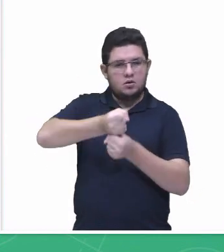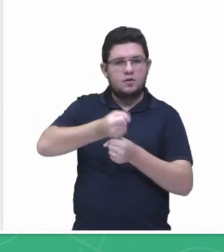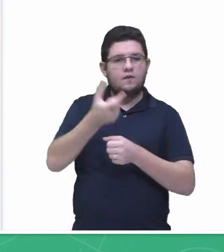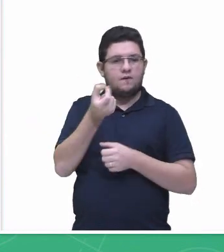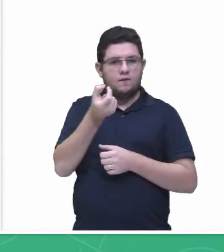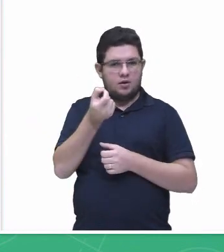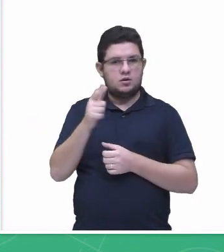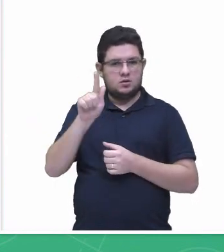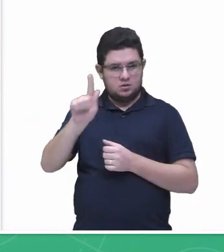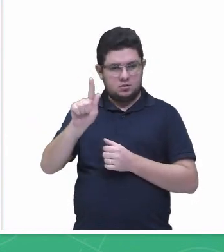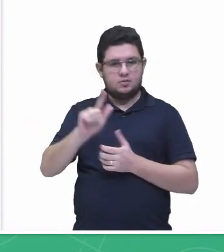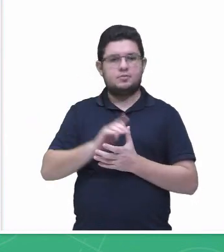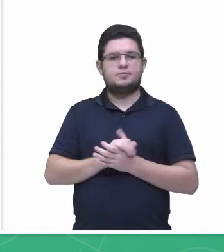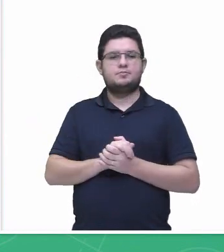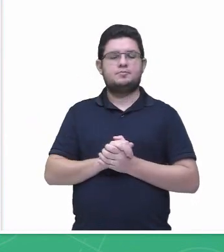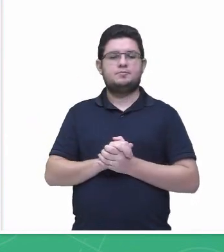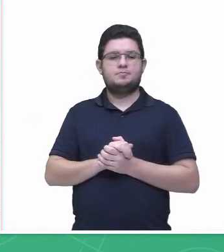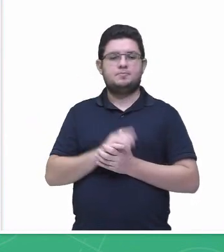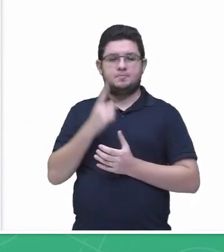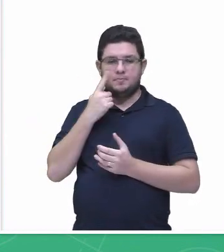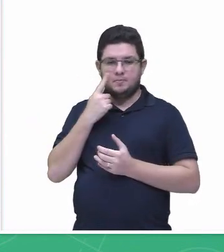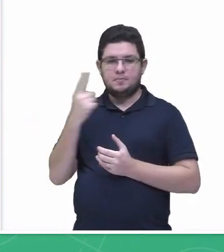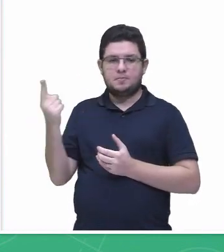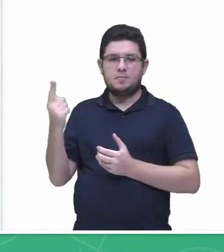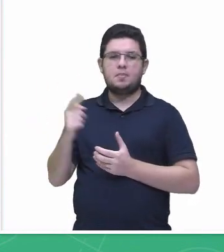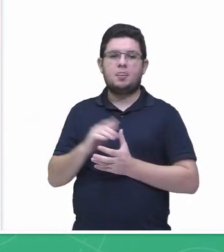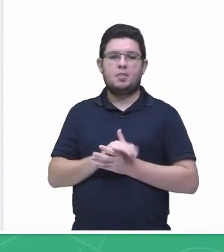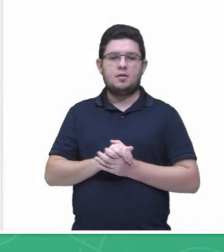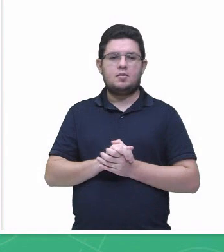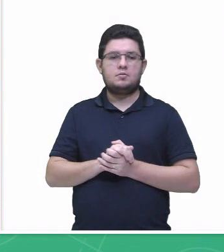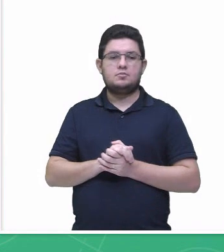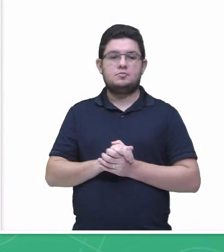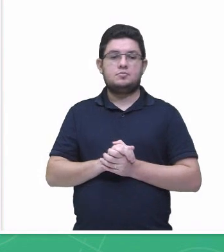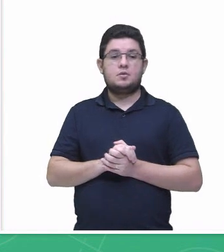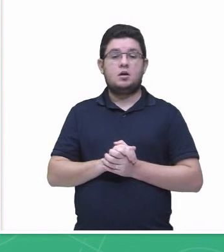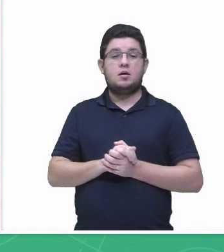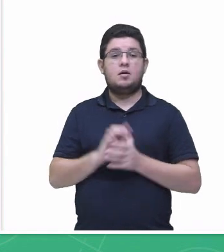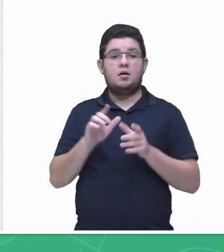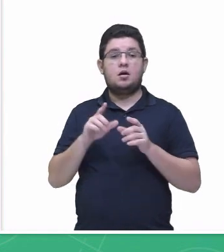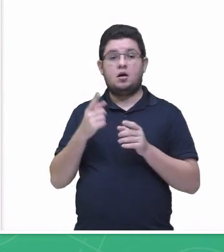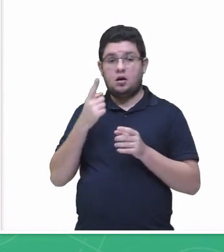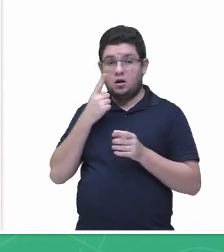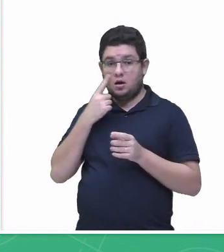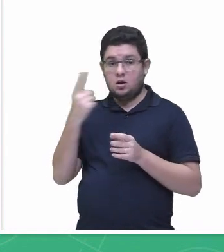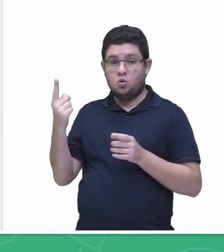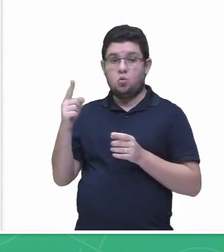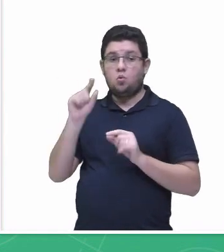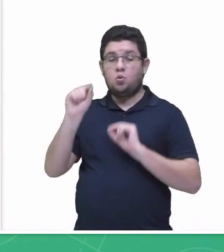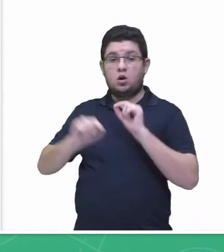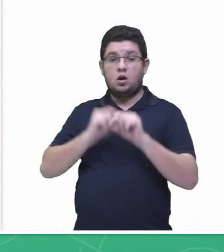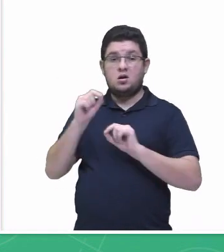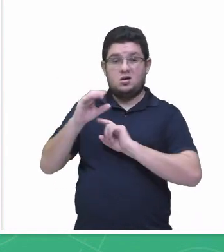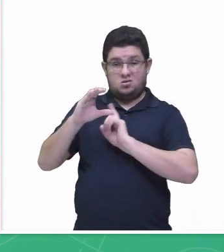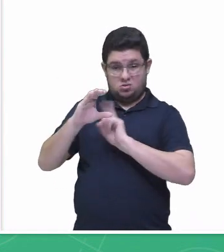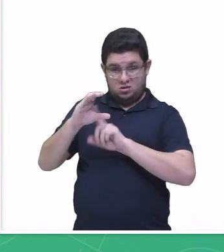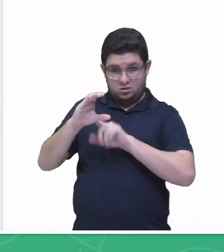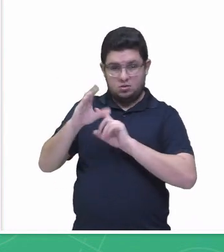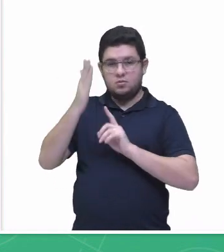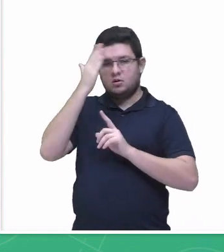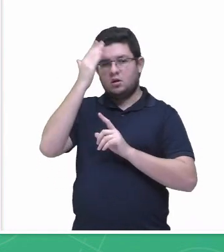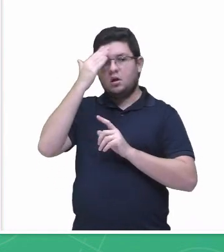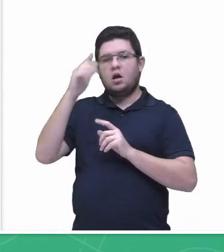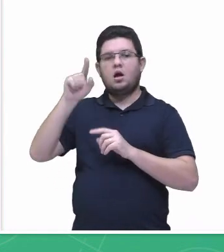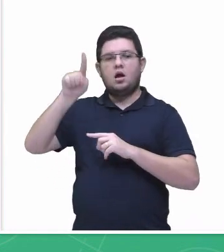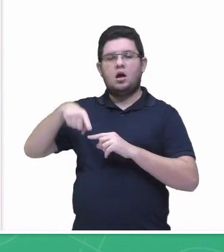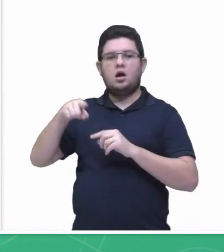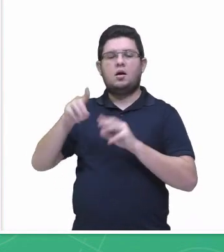tem 10 e ele usa 2 colheres, então tem 20 gramas. A concentração é a massa de soluto pelo volume